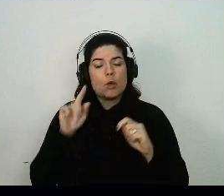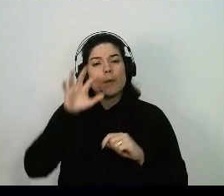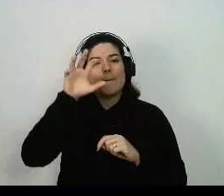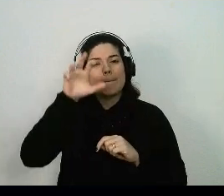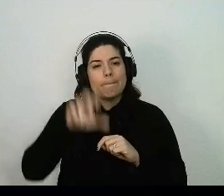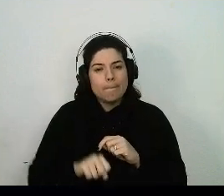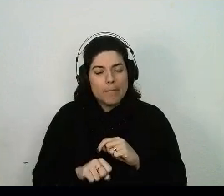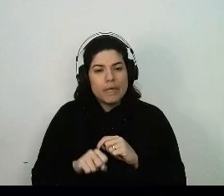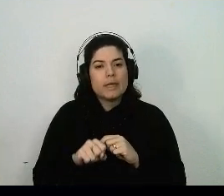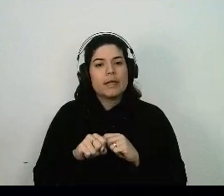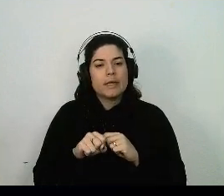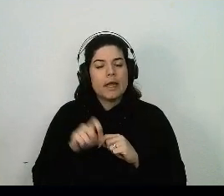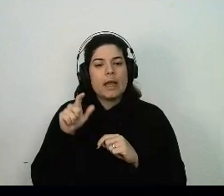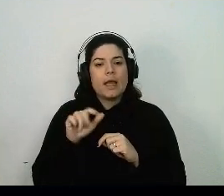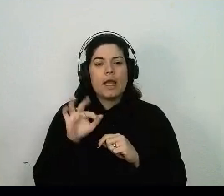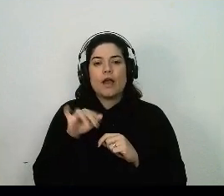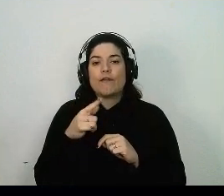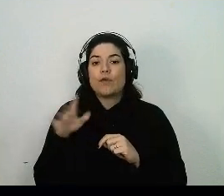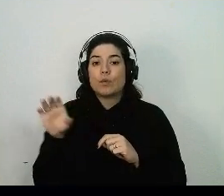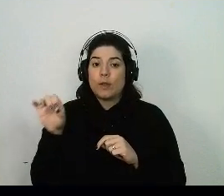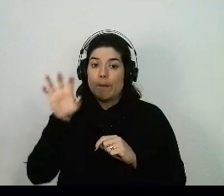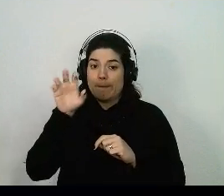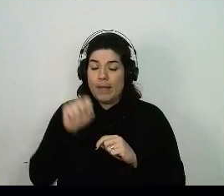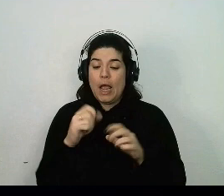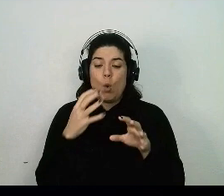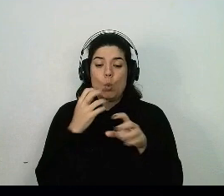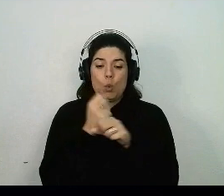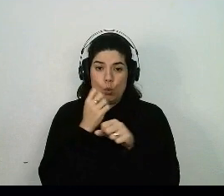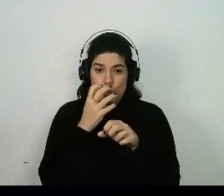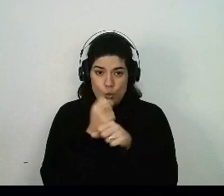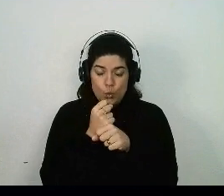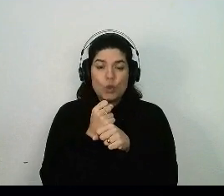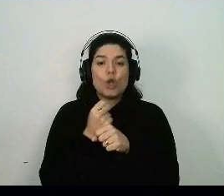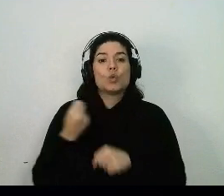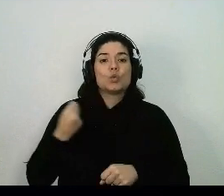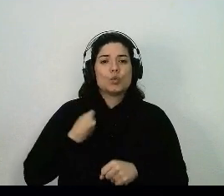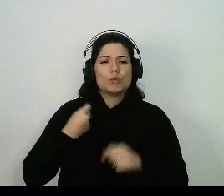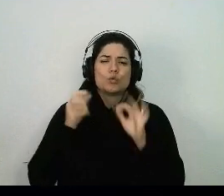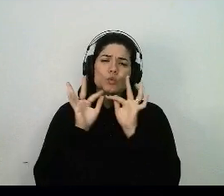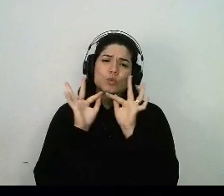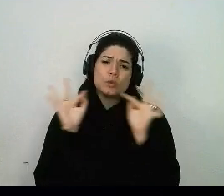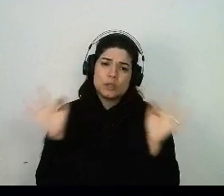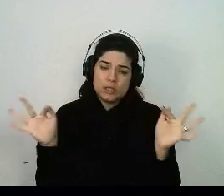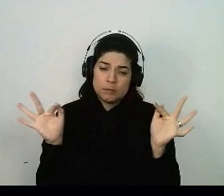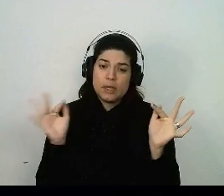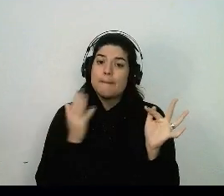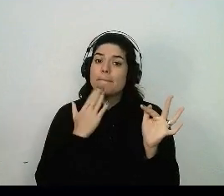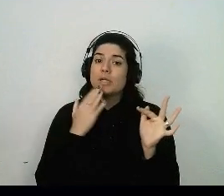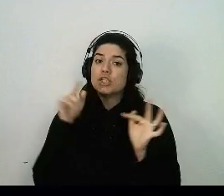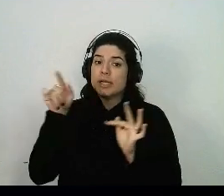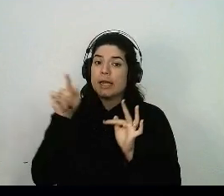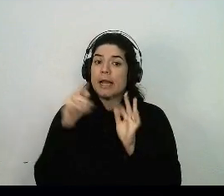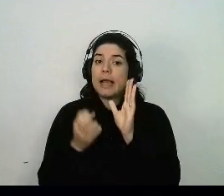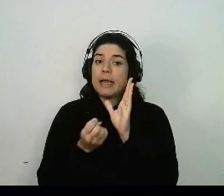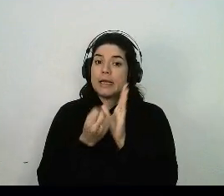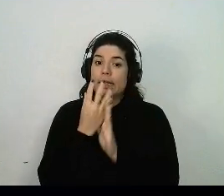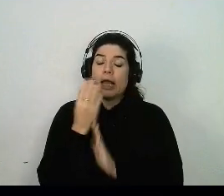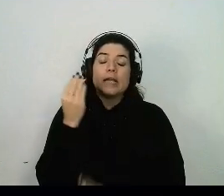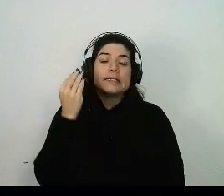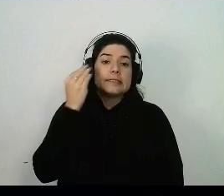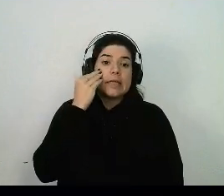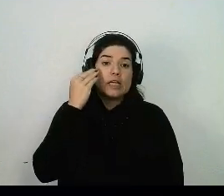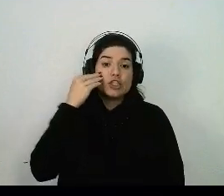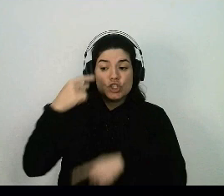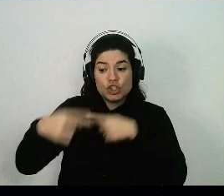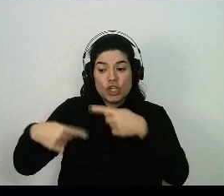que calcula o fatorial de um número, bem simples mesmo, e pedi para ela gerar os testes. Então ali eu vou